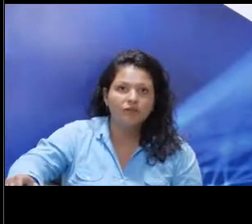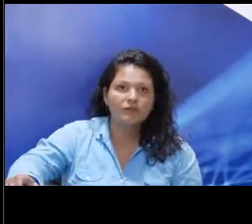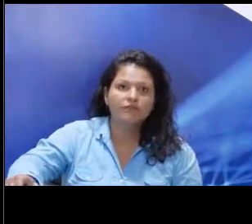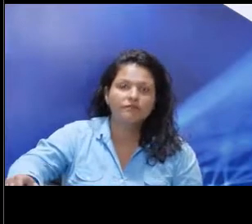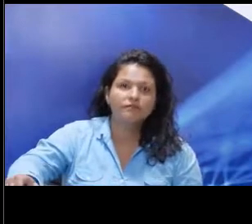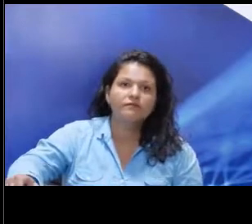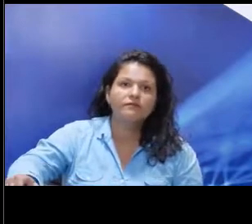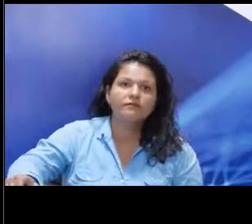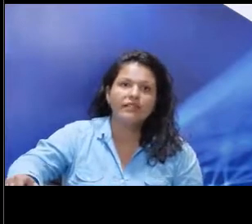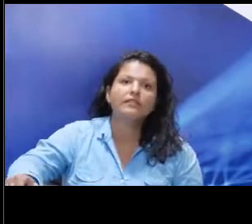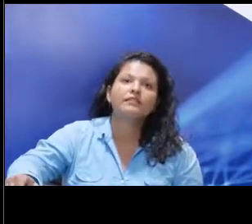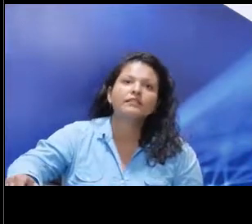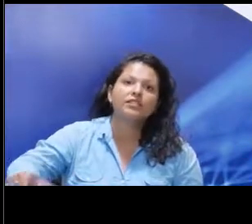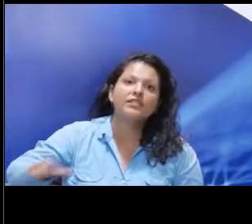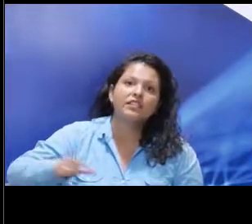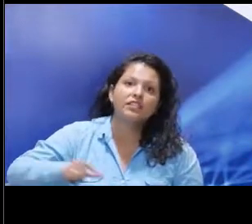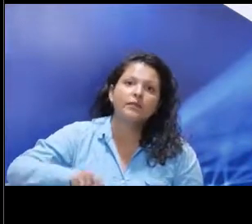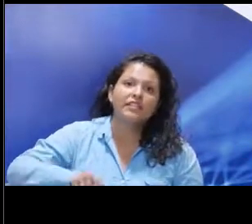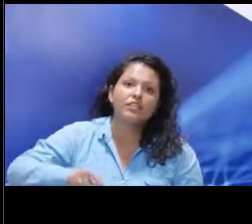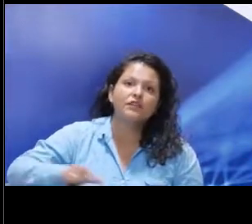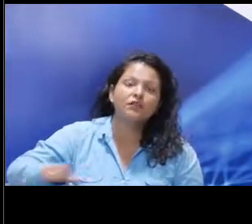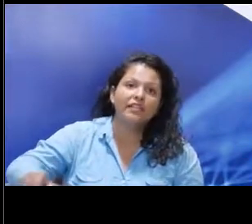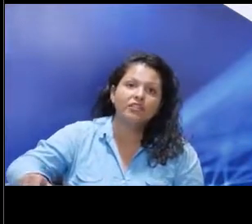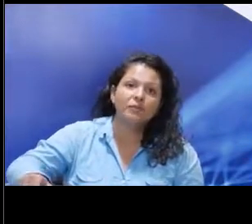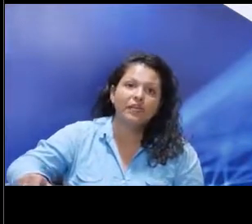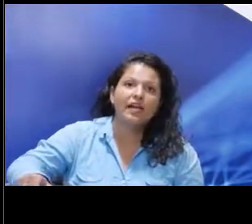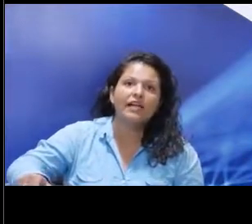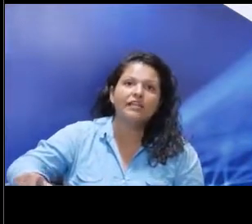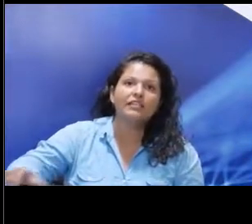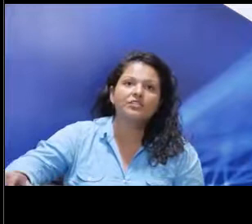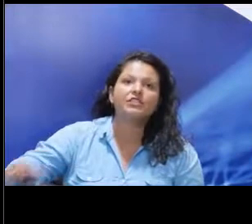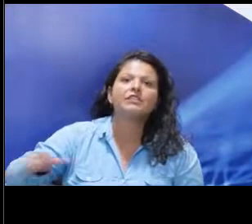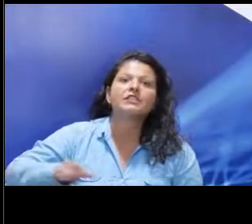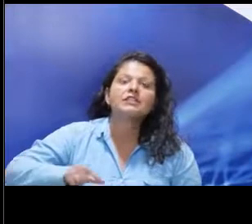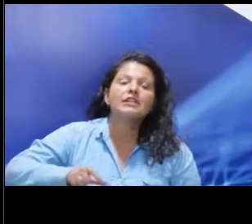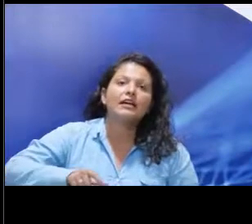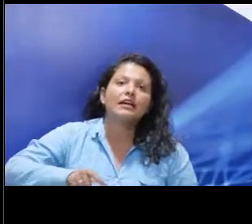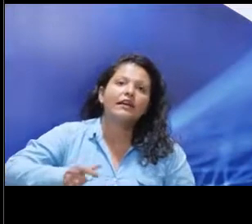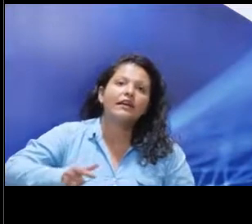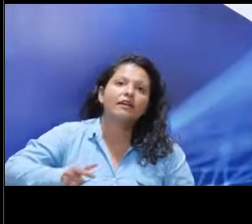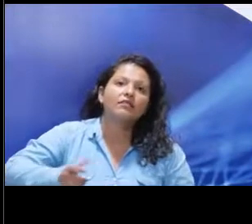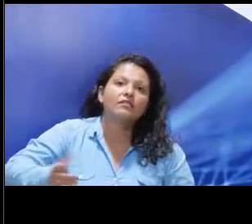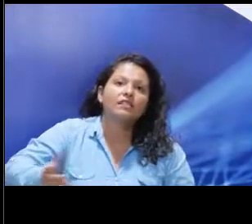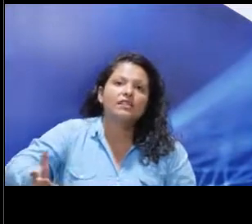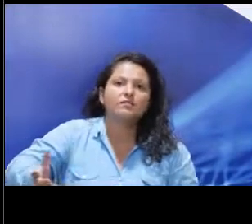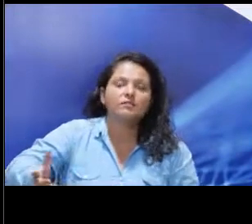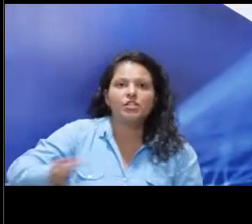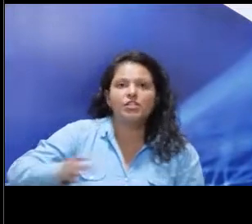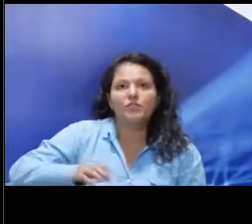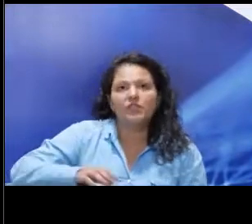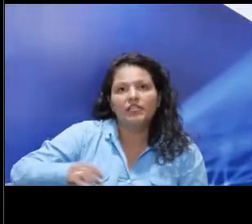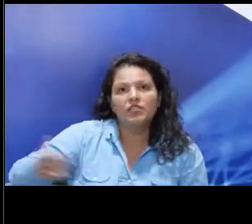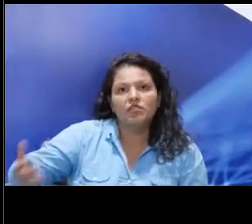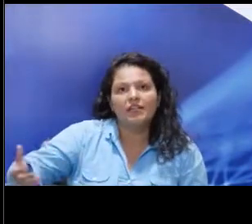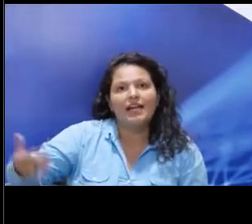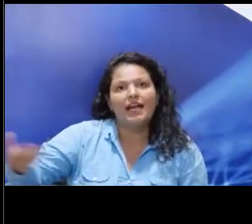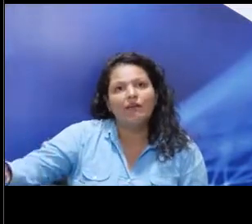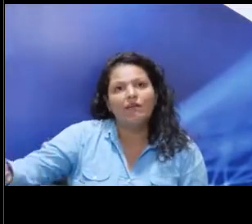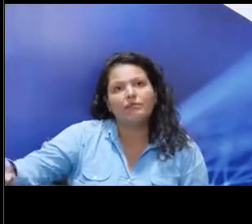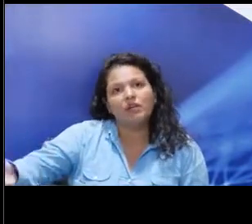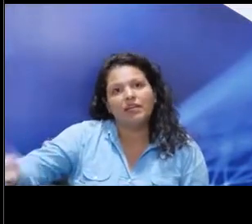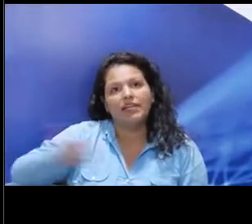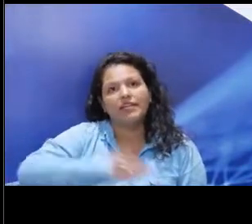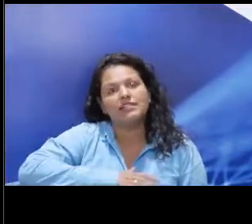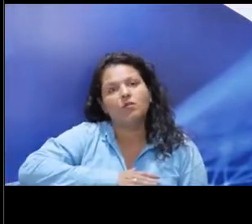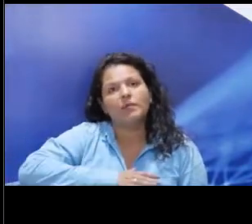muito alta, né? A gente vai ter também essa dificuldade de picagem. O que seria isso? A gente poderia adicionar